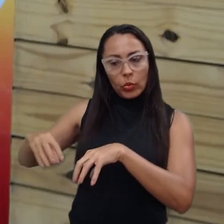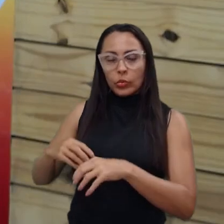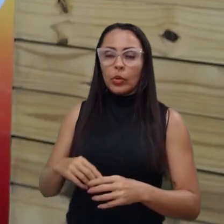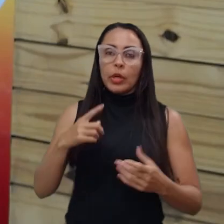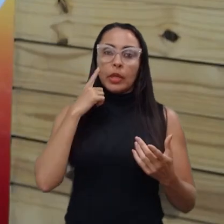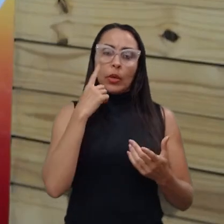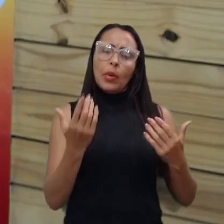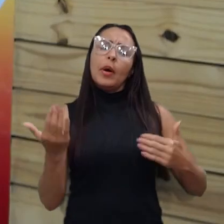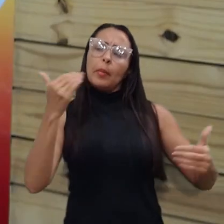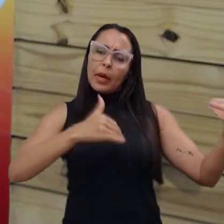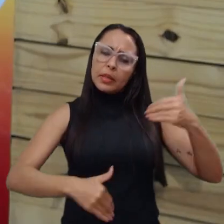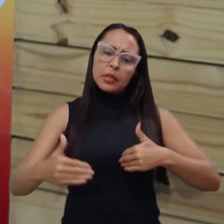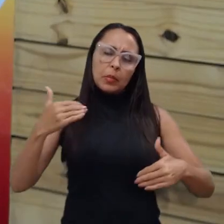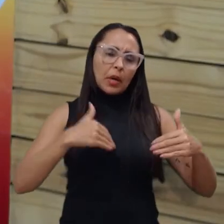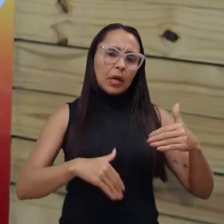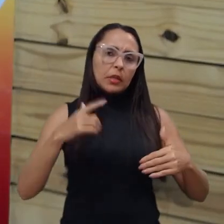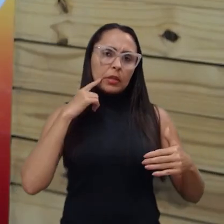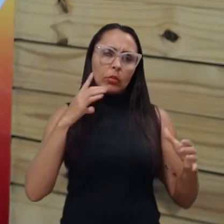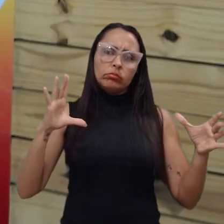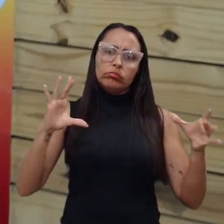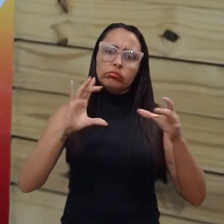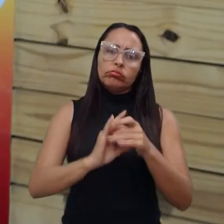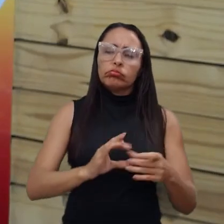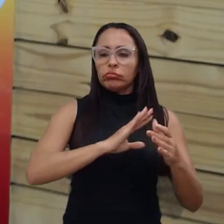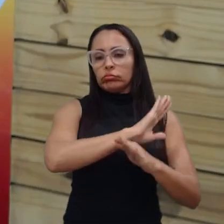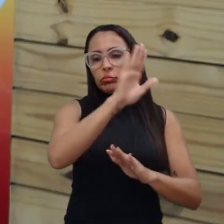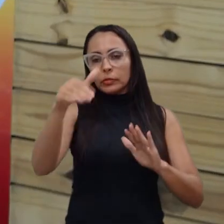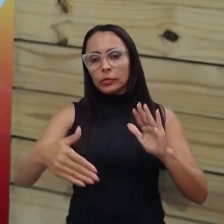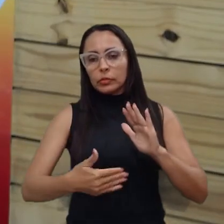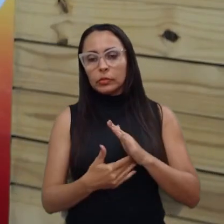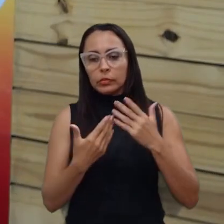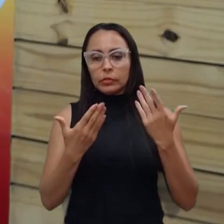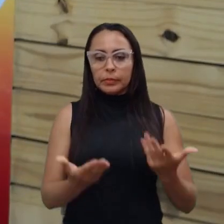essa participação desses agentes